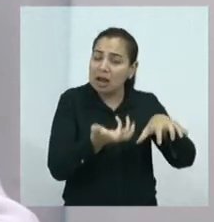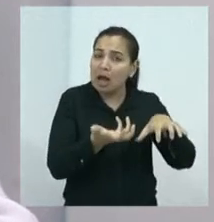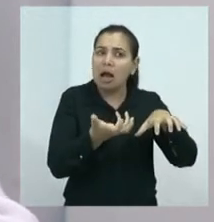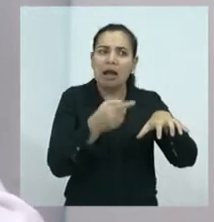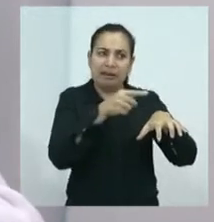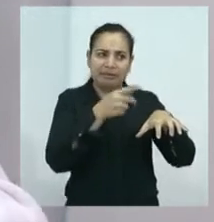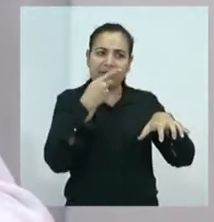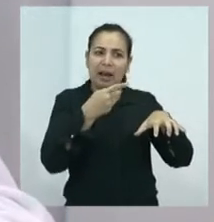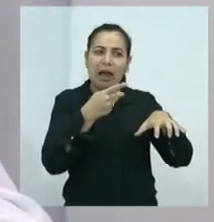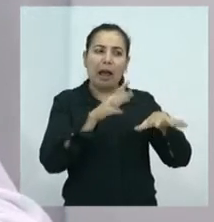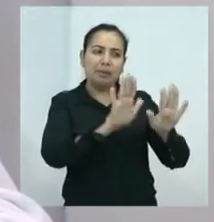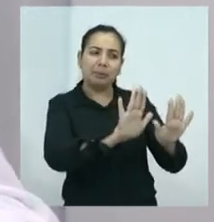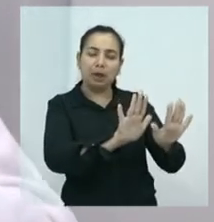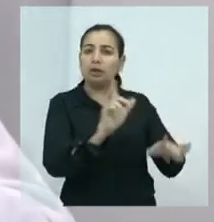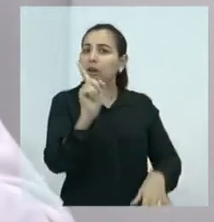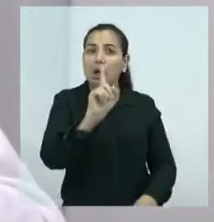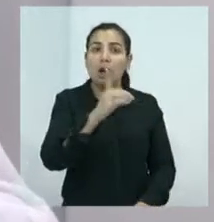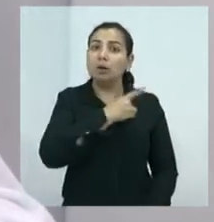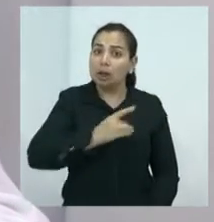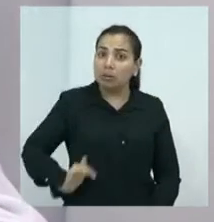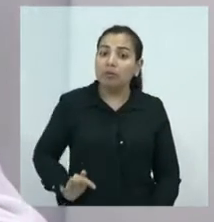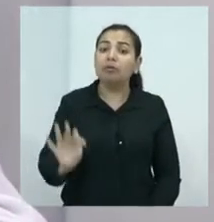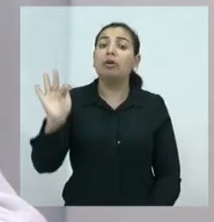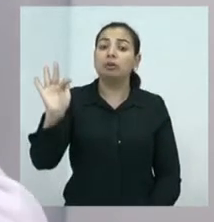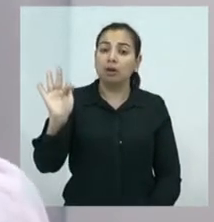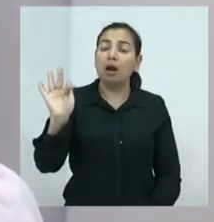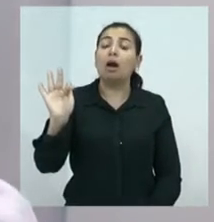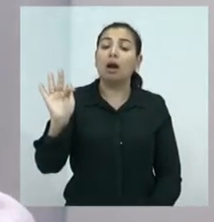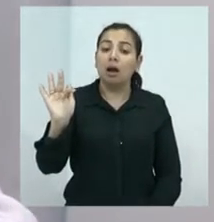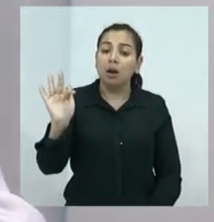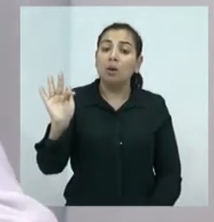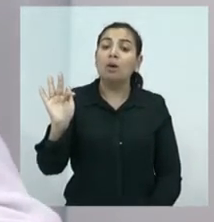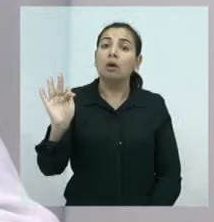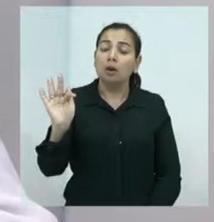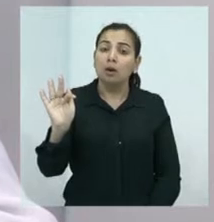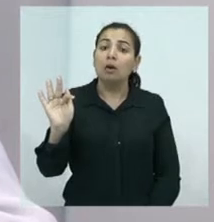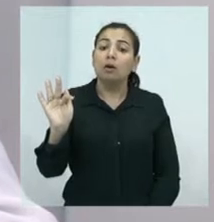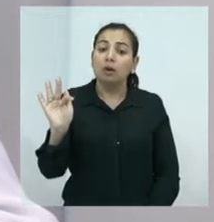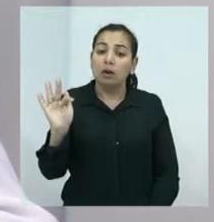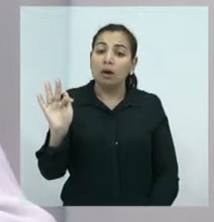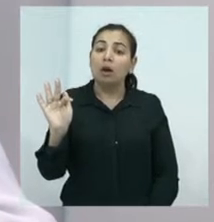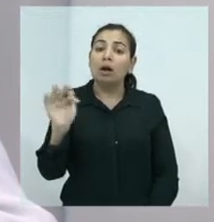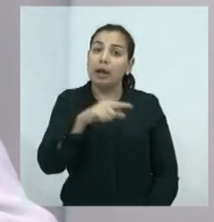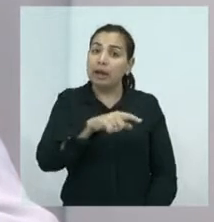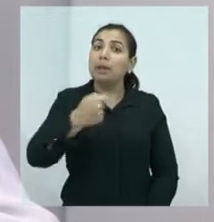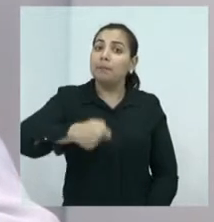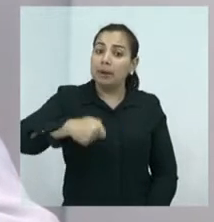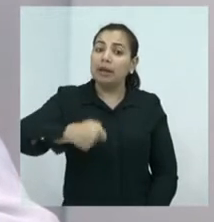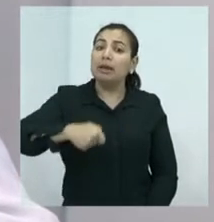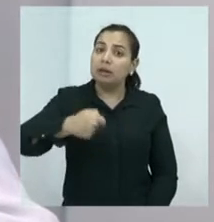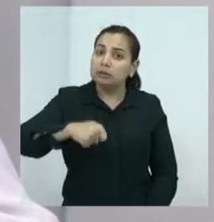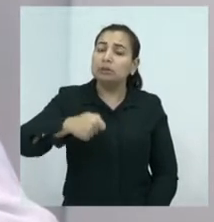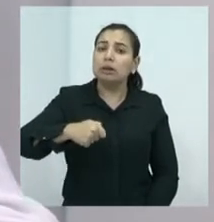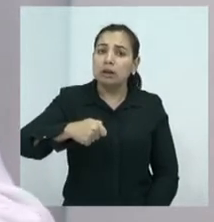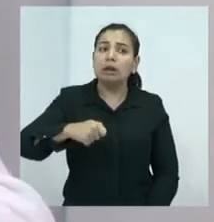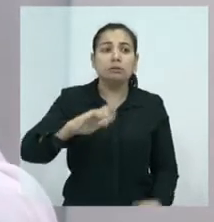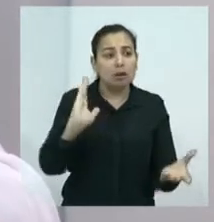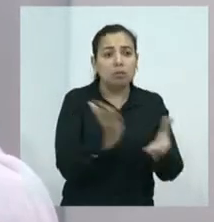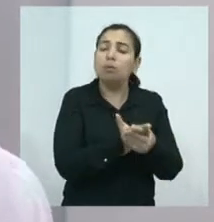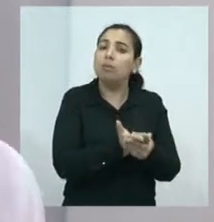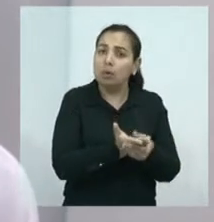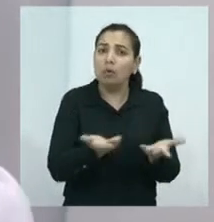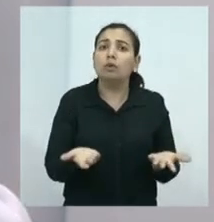impune, porque ele é um deputado federal. Para mim, na minha concepção, é uma quebra de decoro. Ele precisa ser responsabilizado por isso,